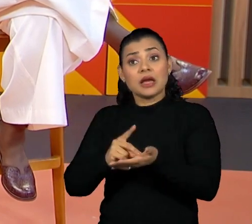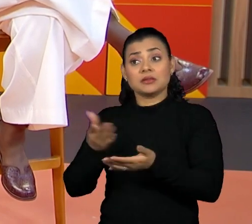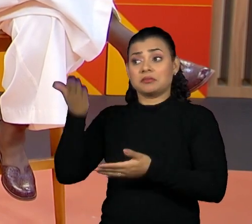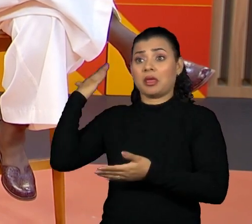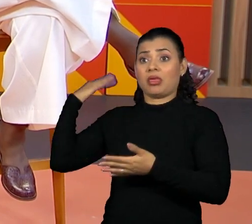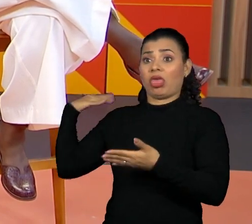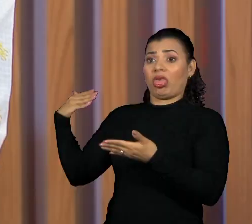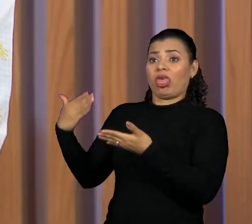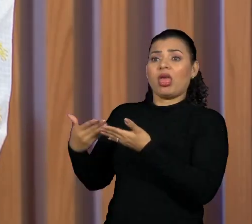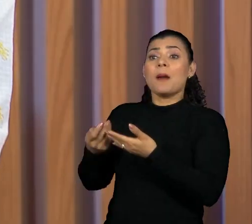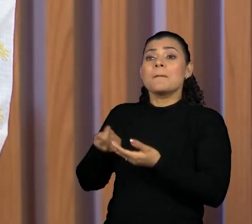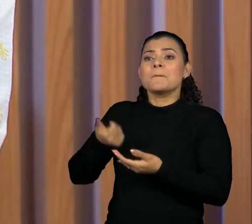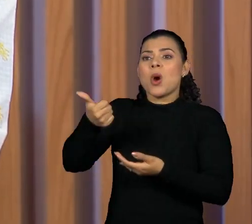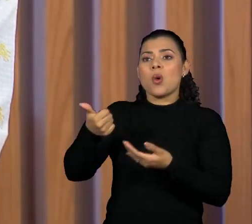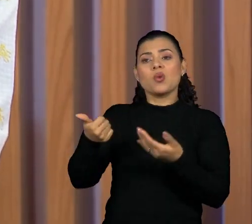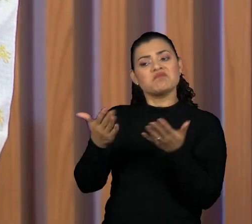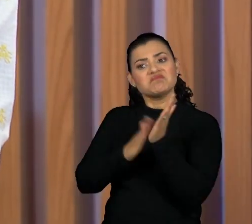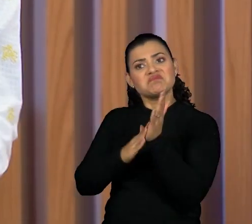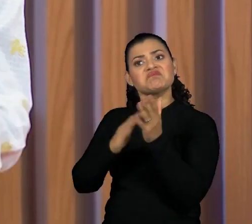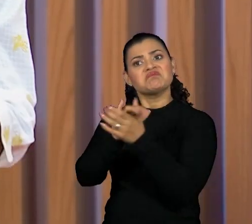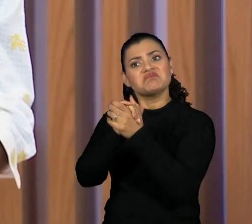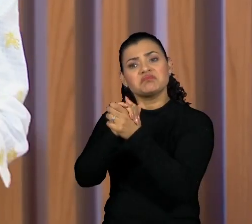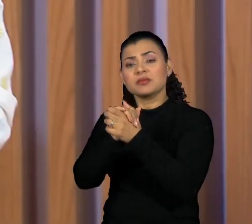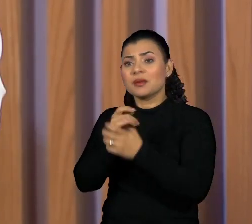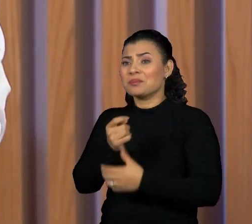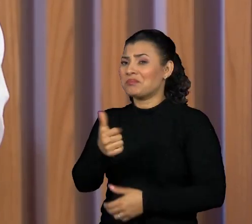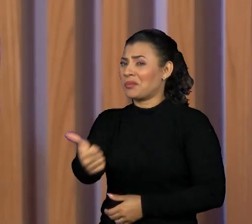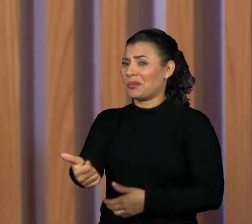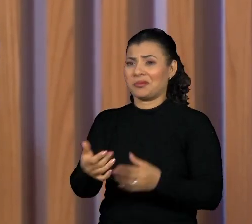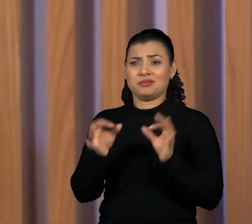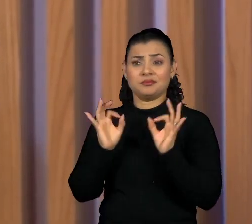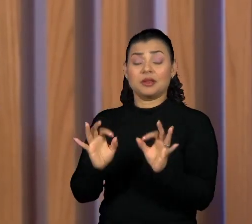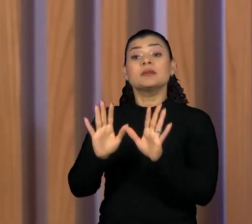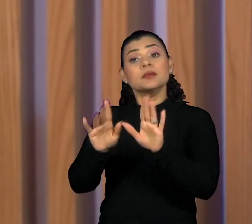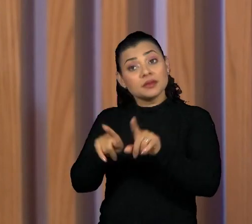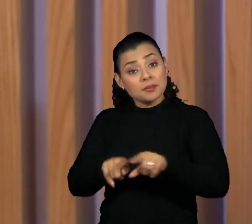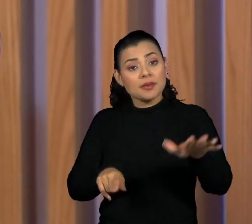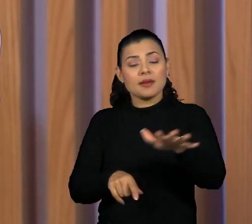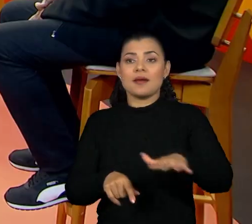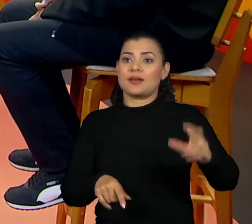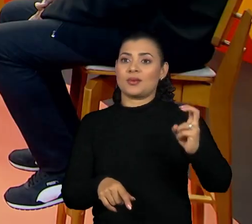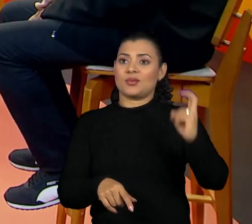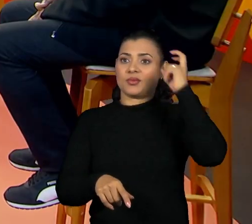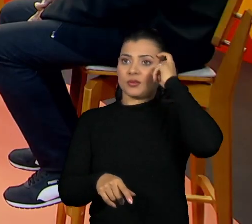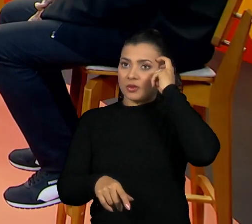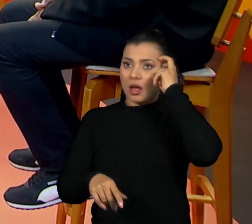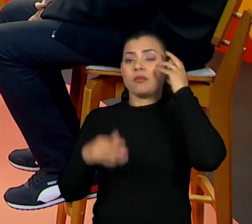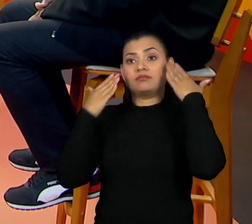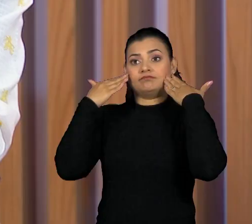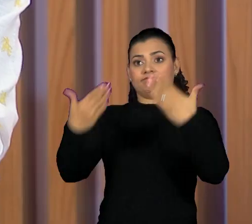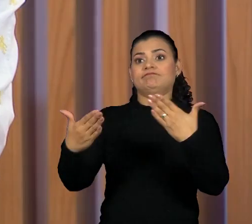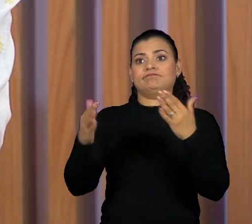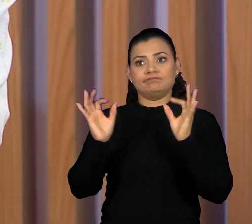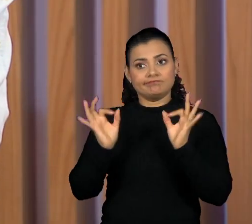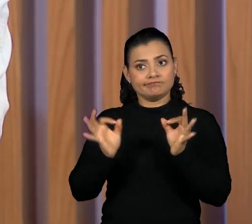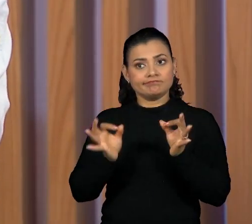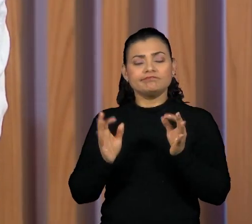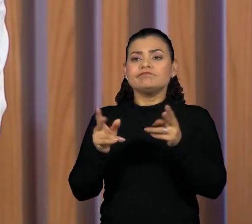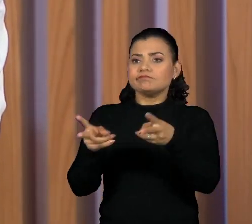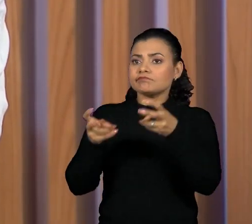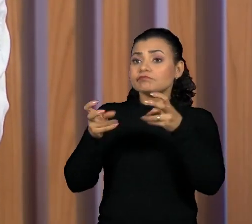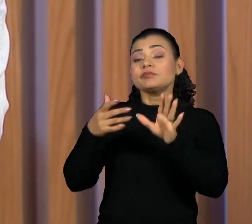reconhecido até então, né? E isso existe também no campo da cultura de forma muito expressiva. Eu quero